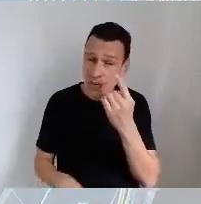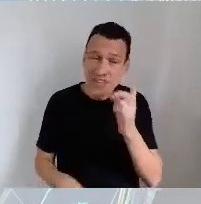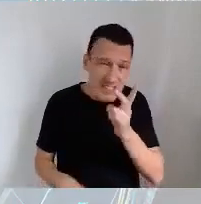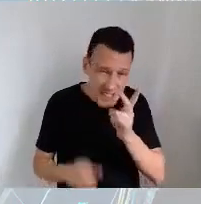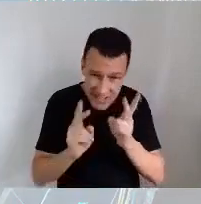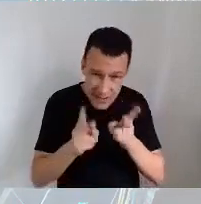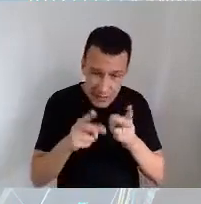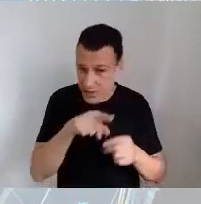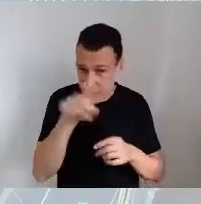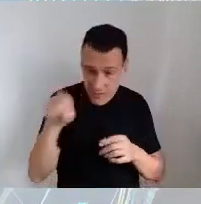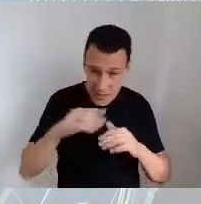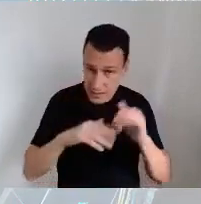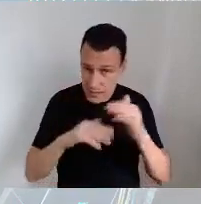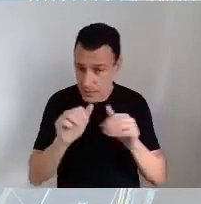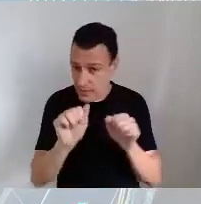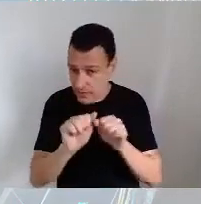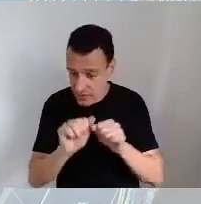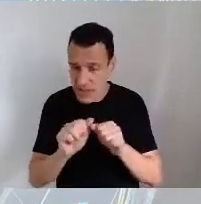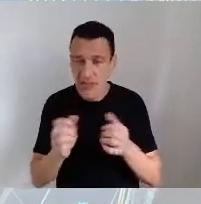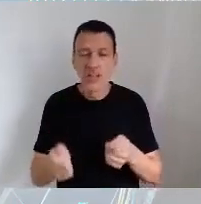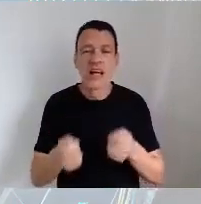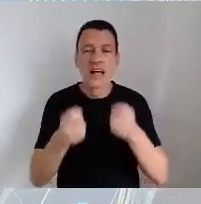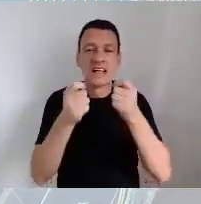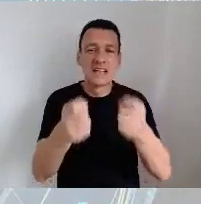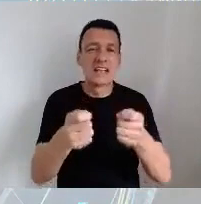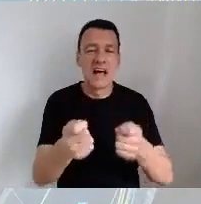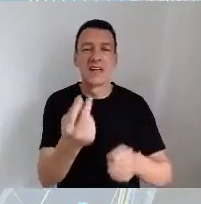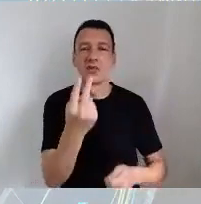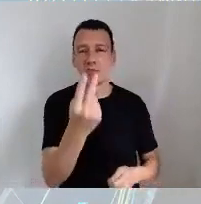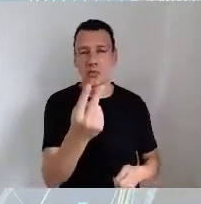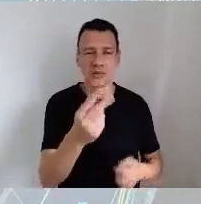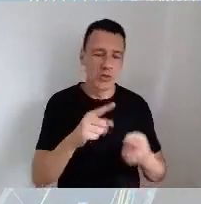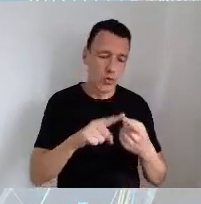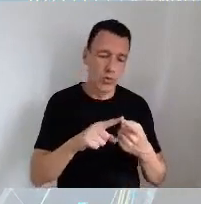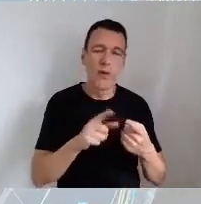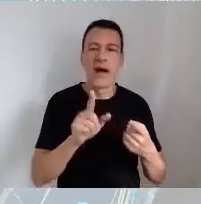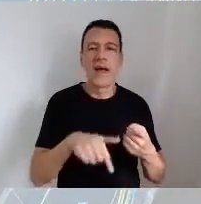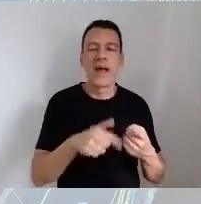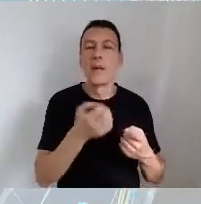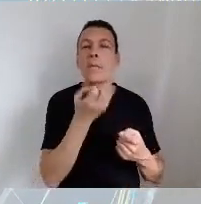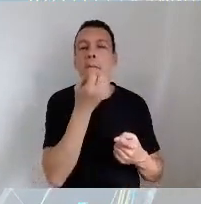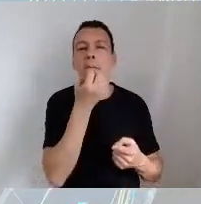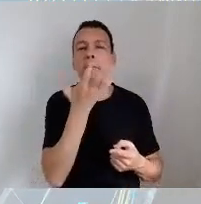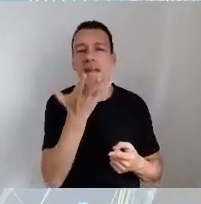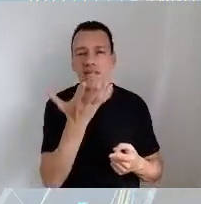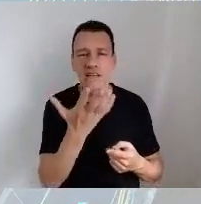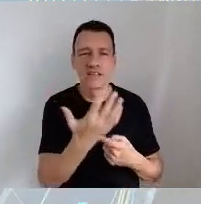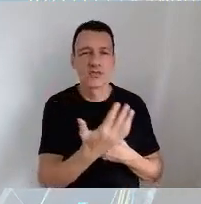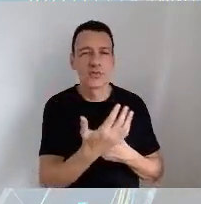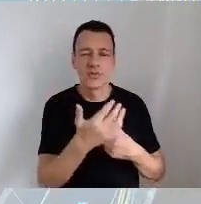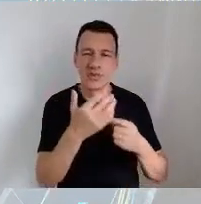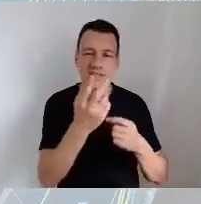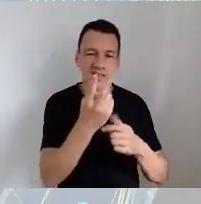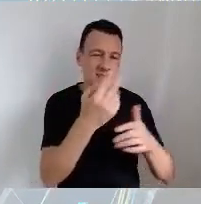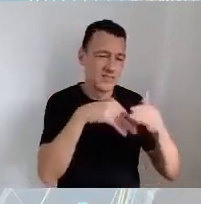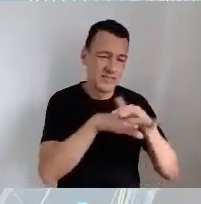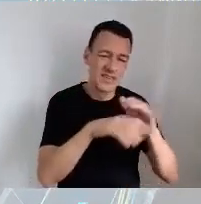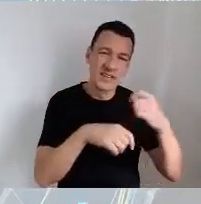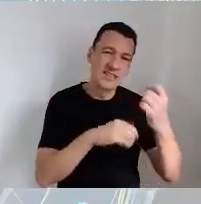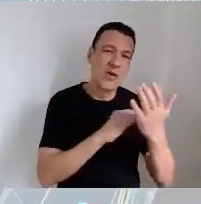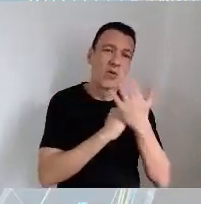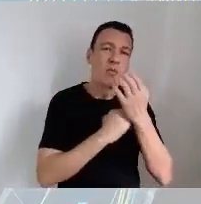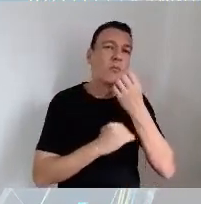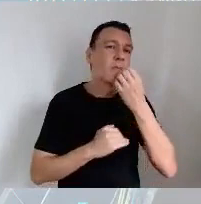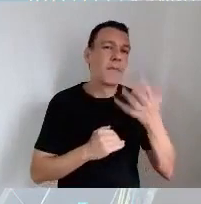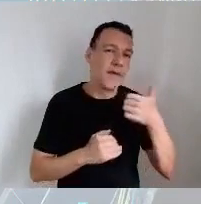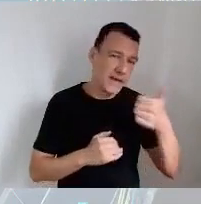vai re duas coisas um bônus é o benefício daquela solução de design e o ônus que são e as